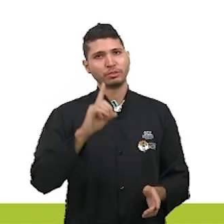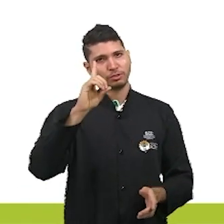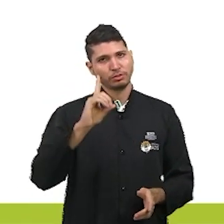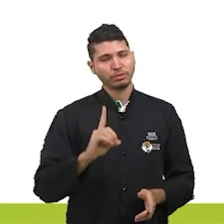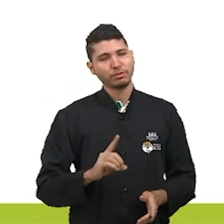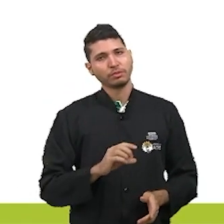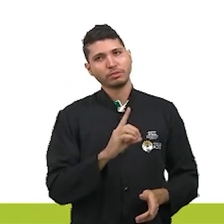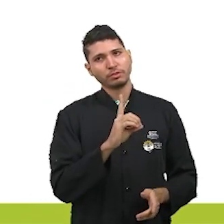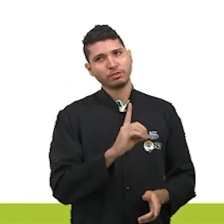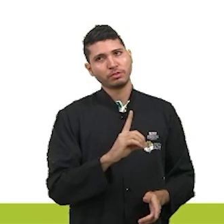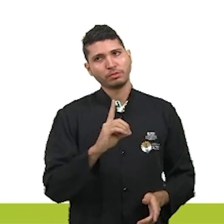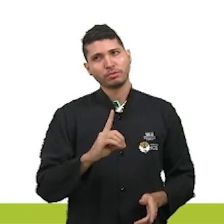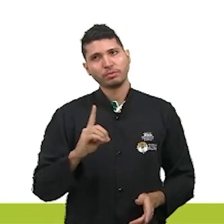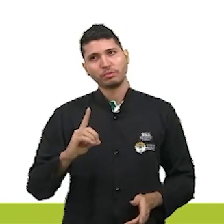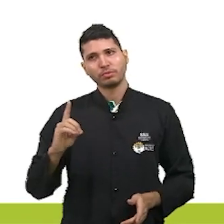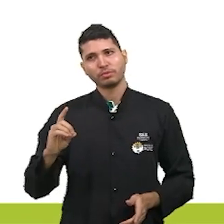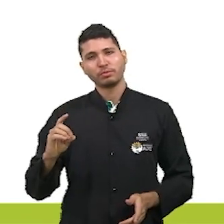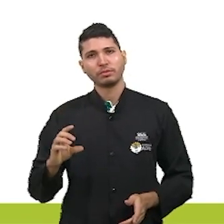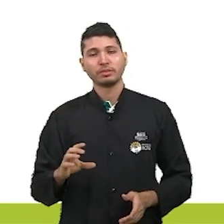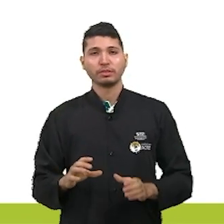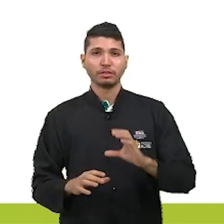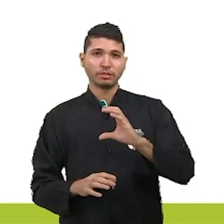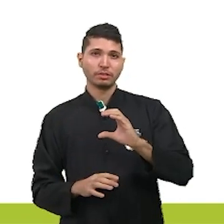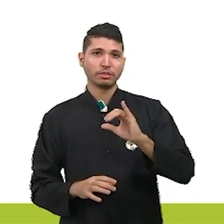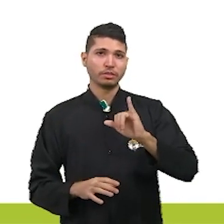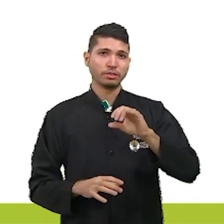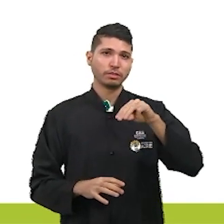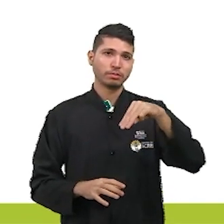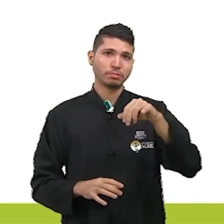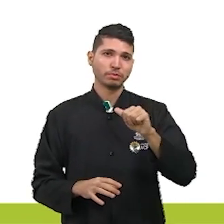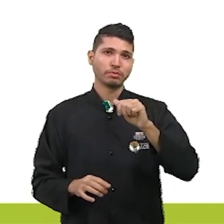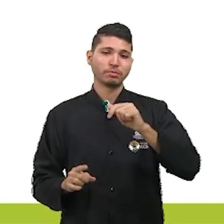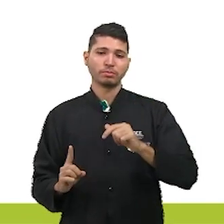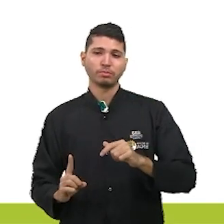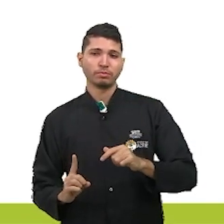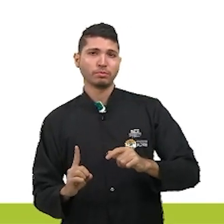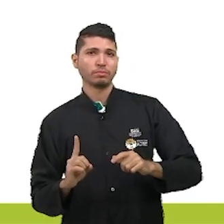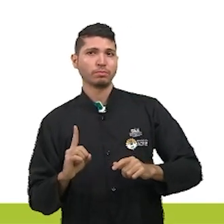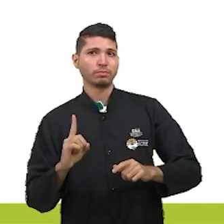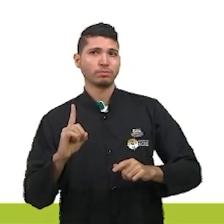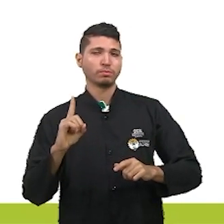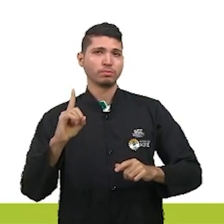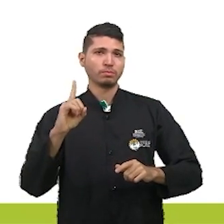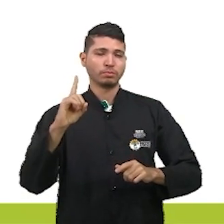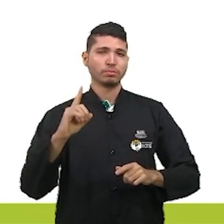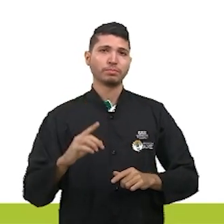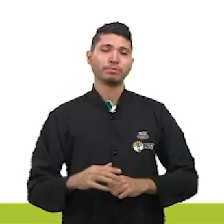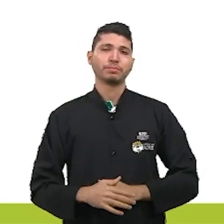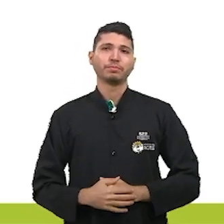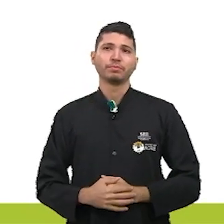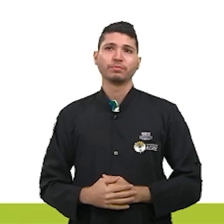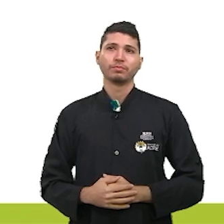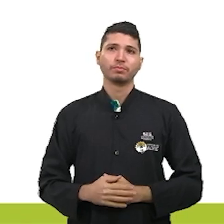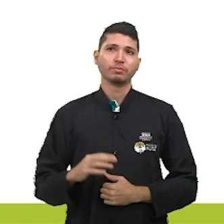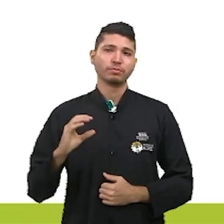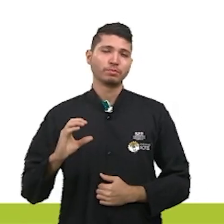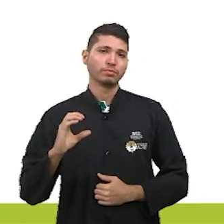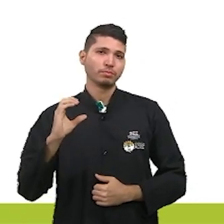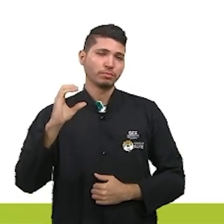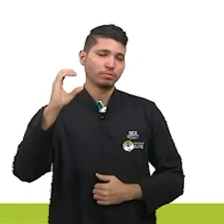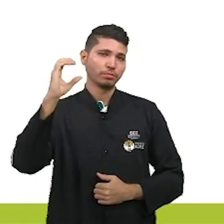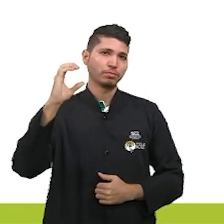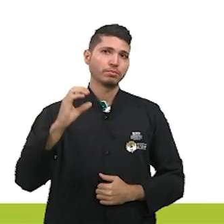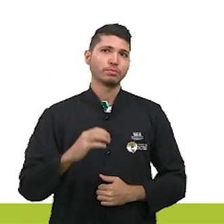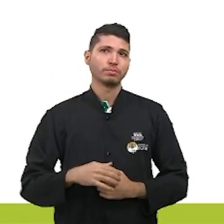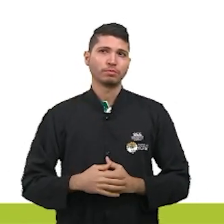cima, cima, cima, cima. De modo que nós temos 5